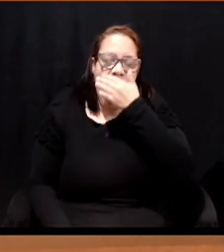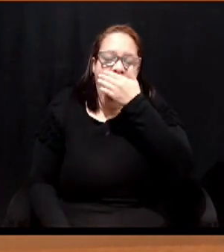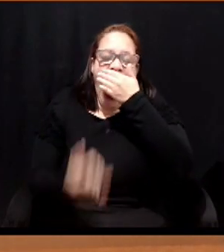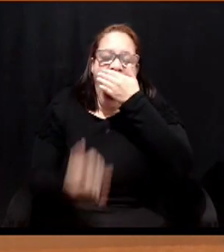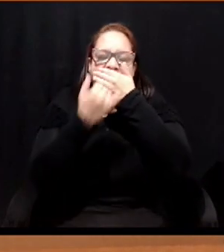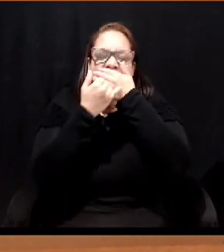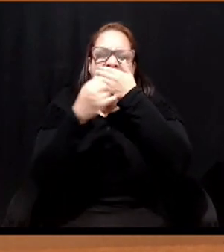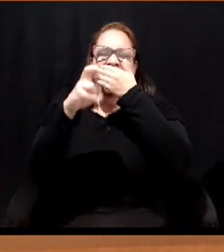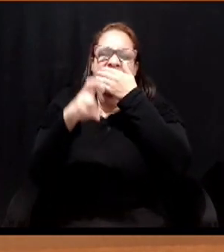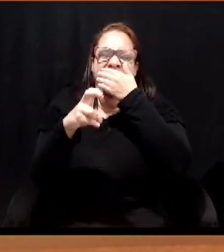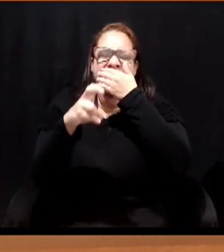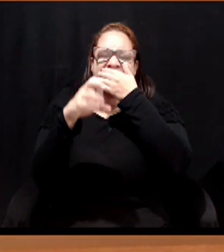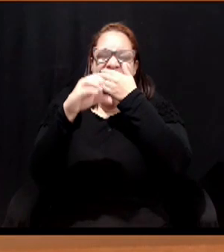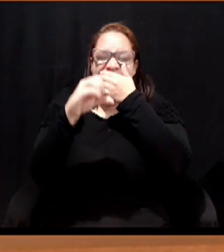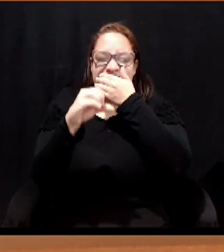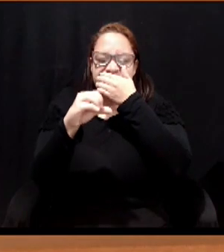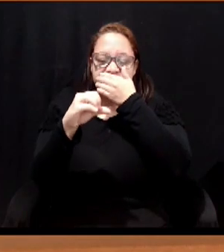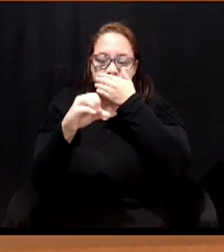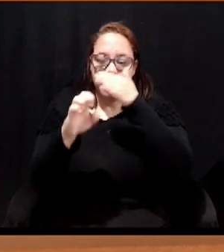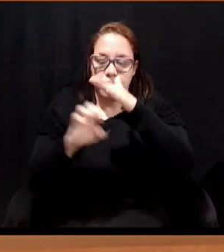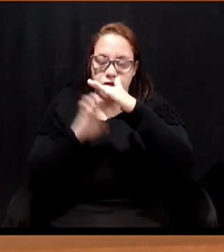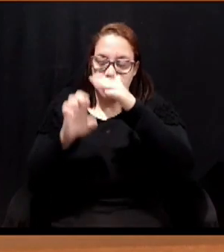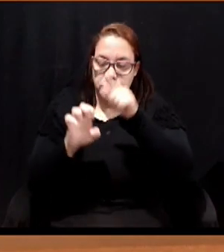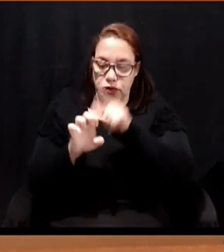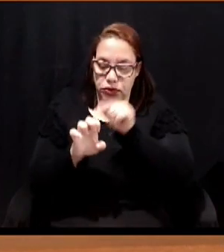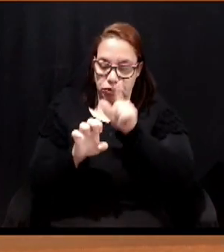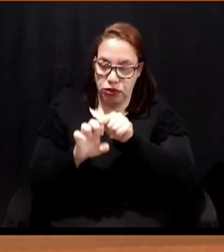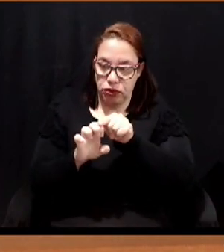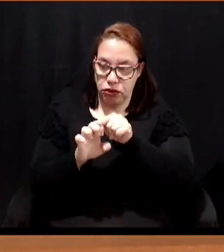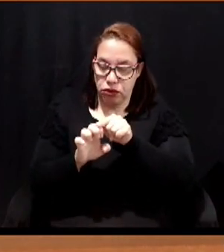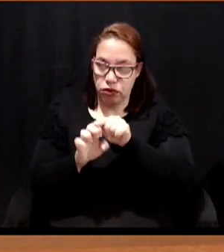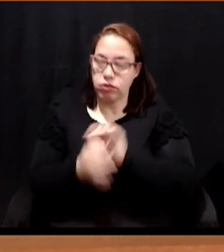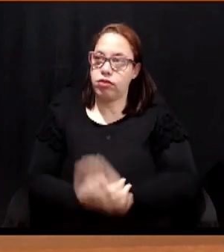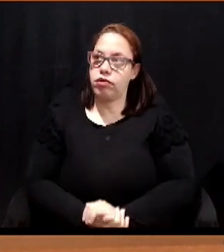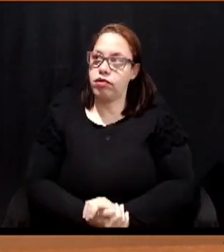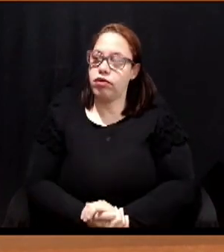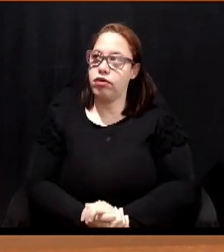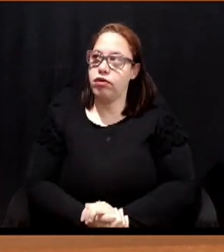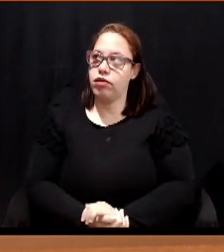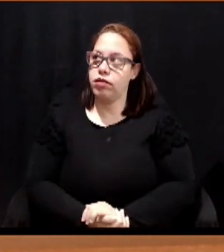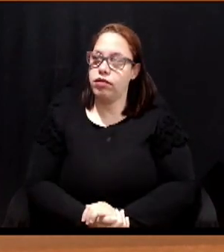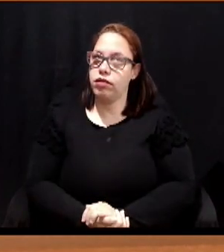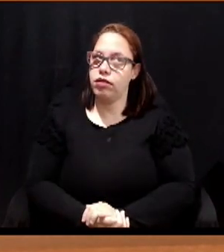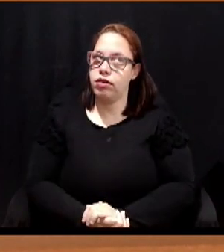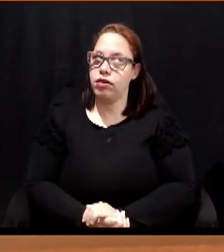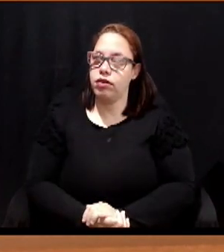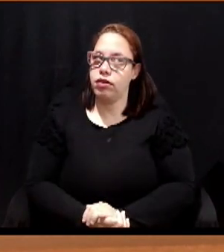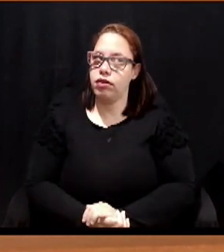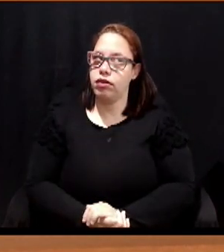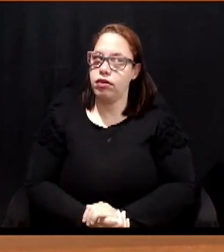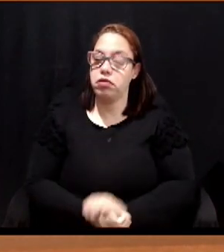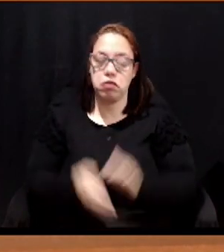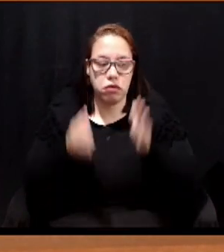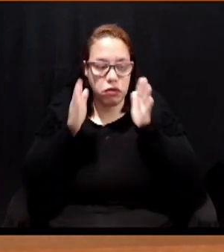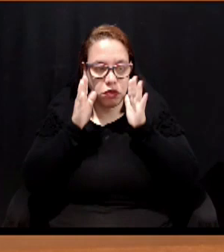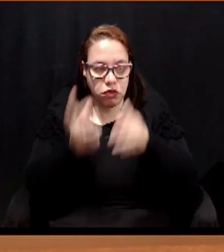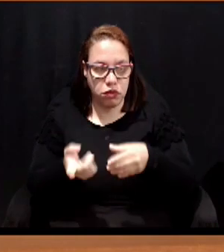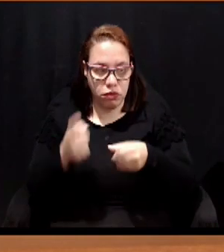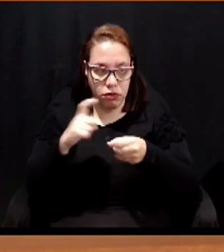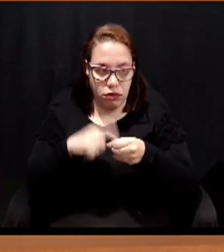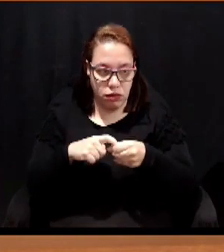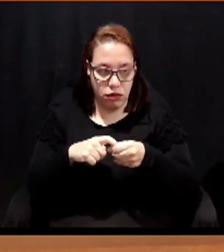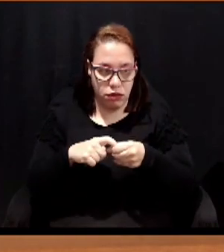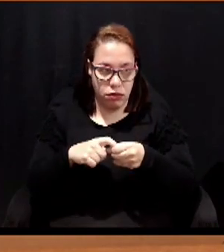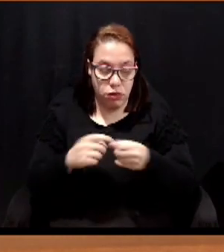59 empresários e empreendedores, com um foco voltado ao